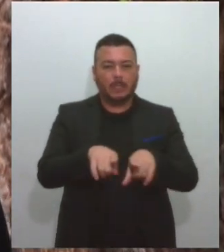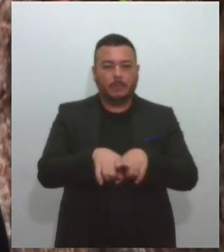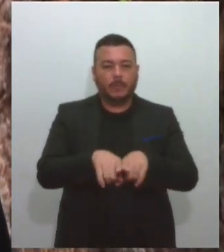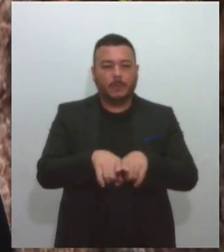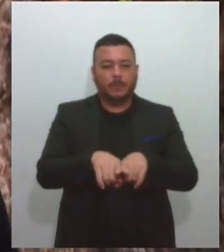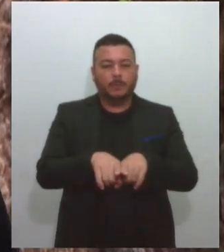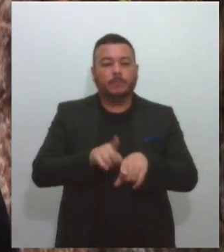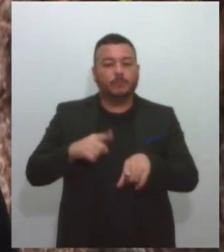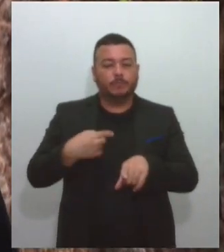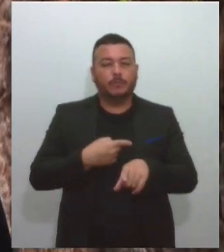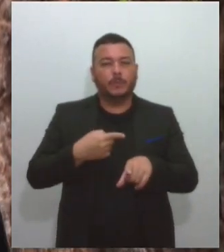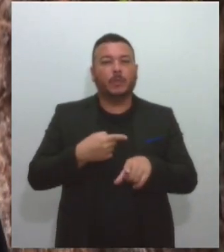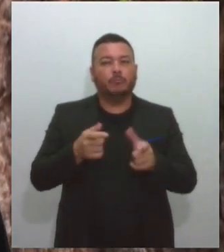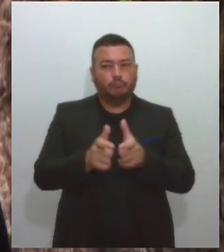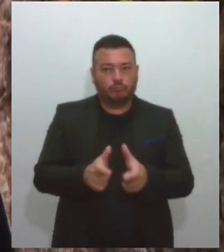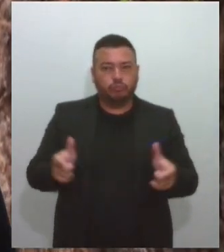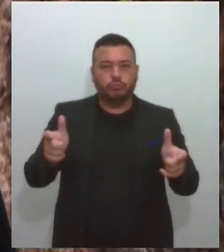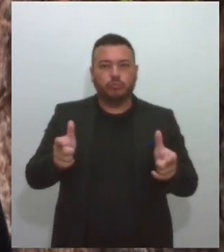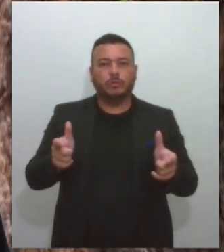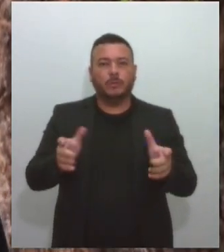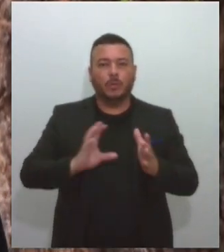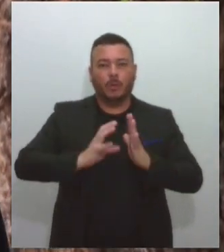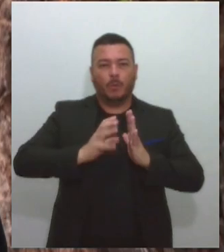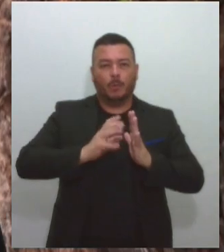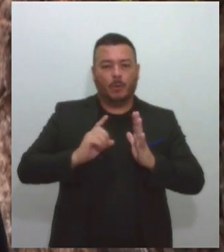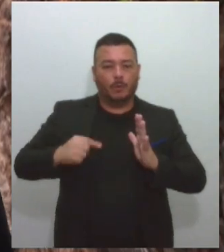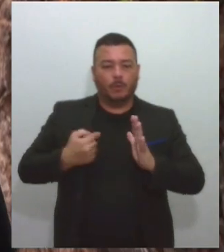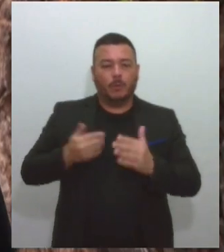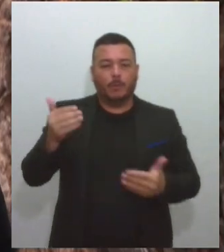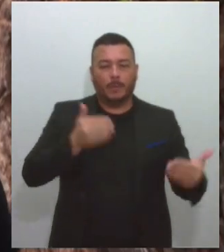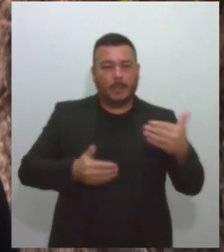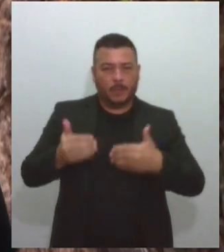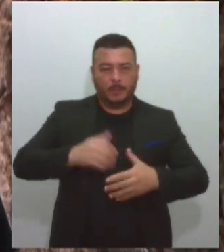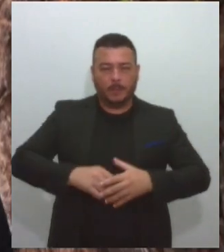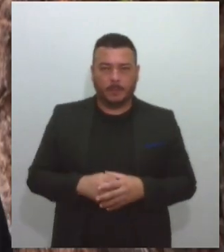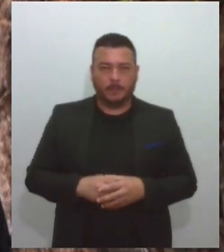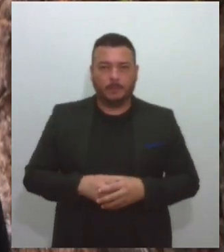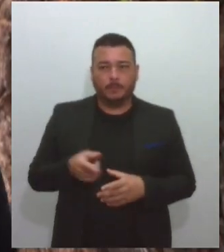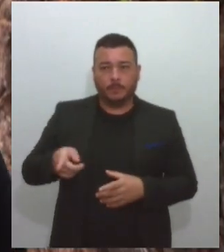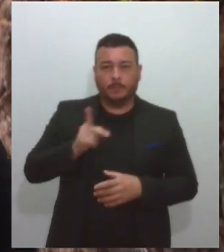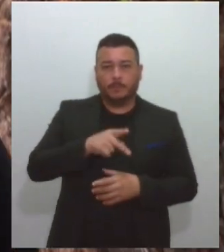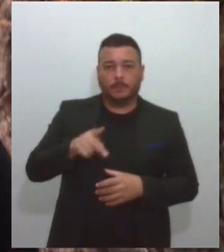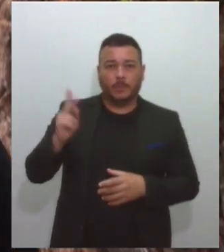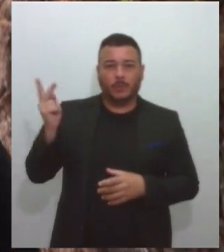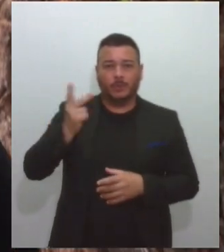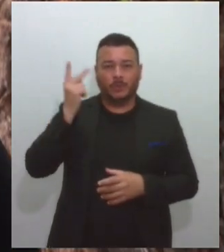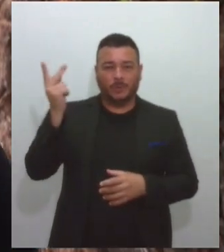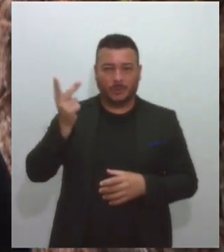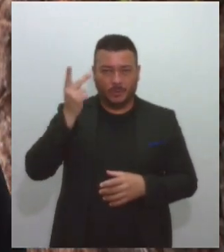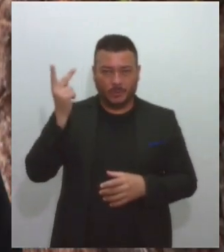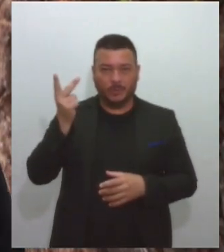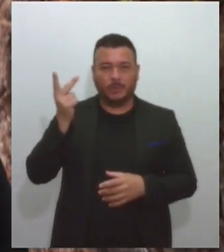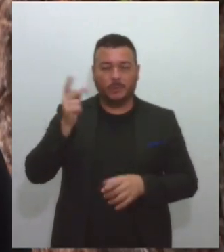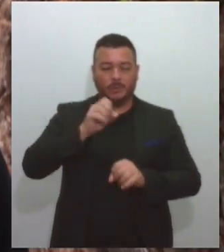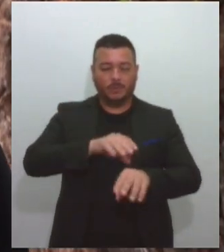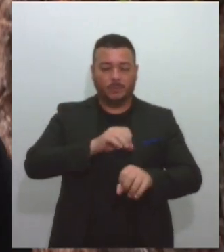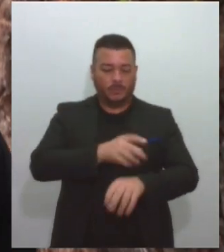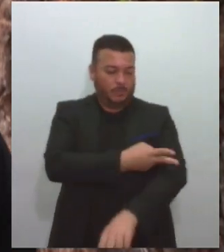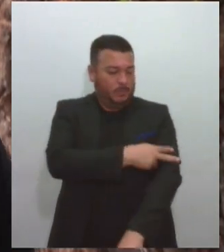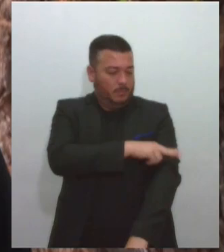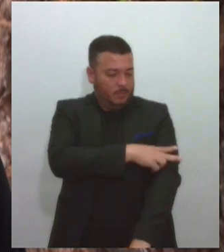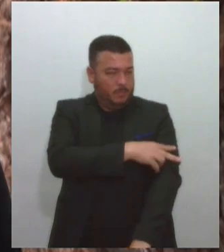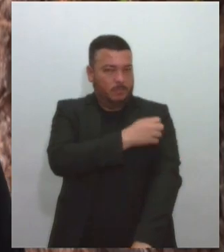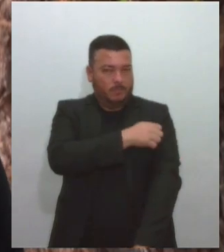compartilhamos, né, o partido da organização política que nós também fazemos parte, e ele é professor de História do Ensino Fundamental e Médio, ou seja, fora